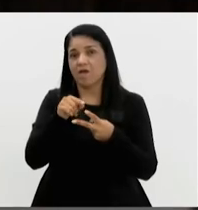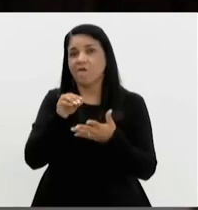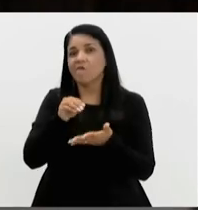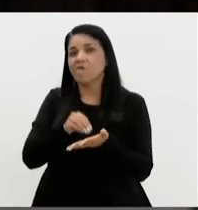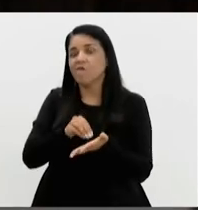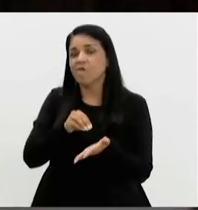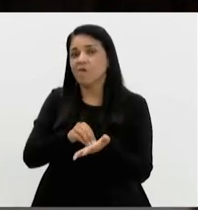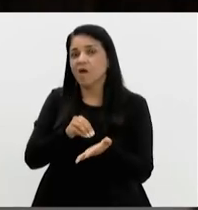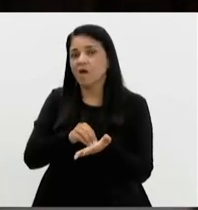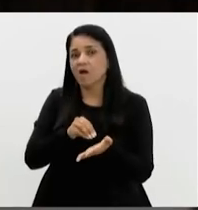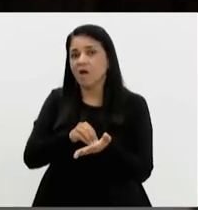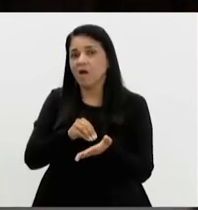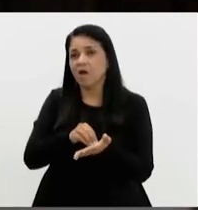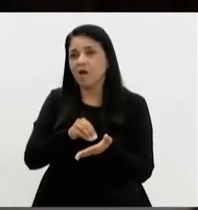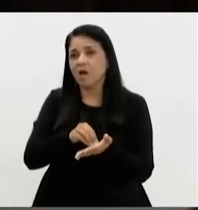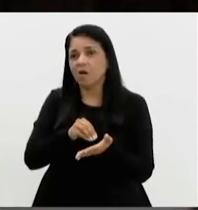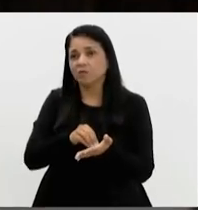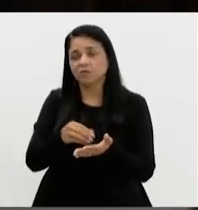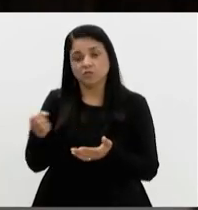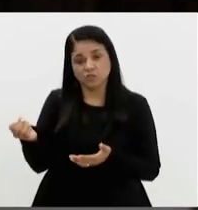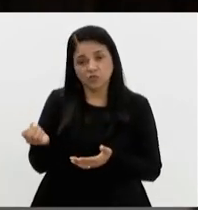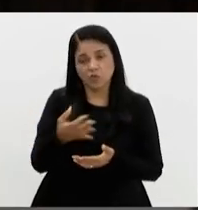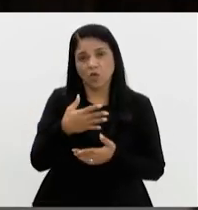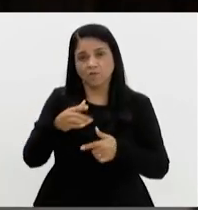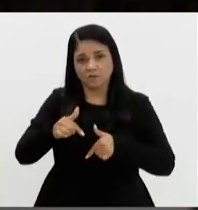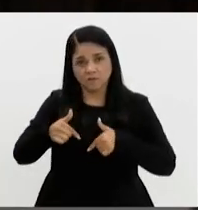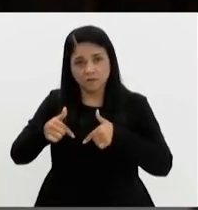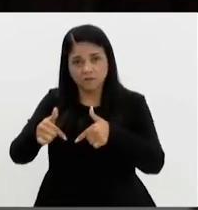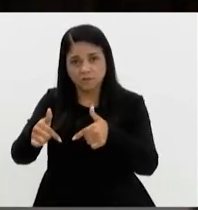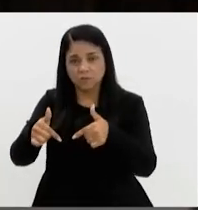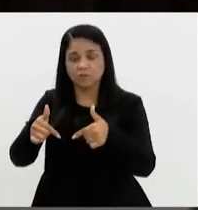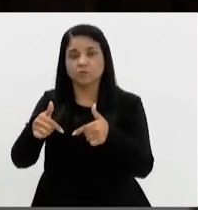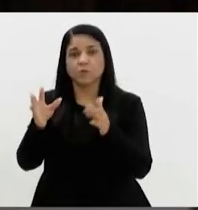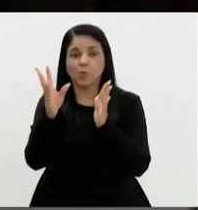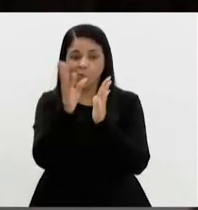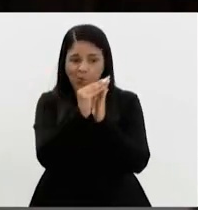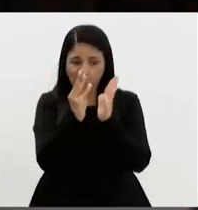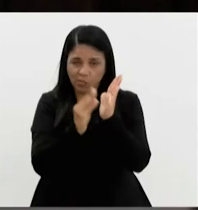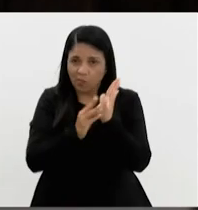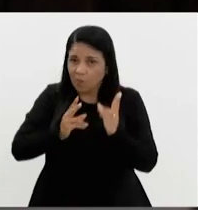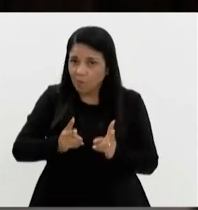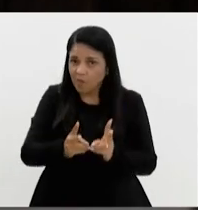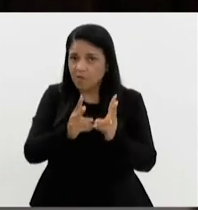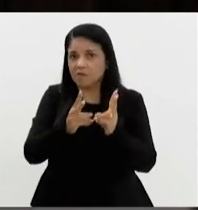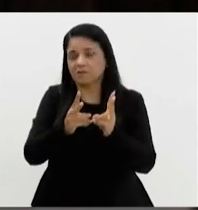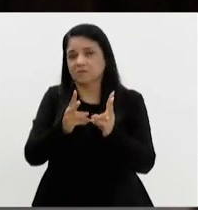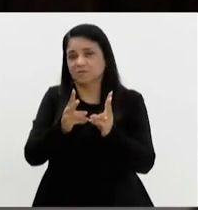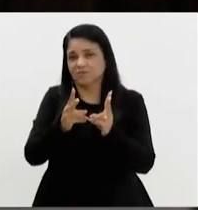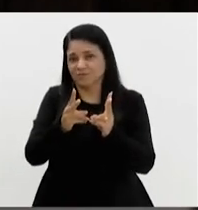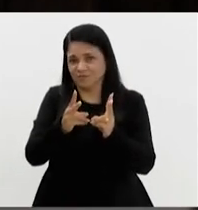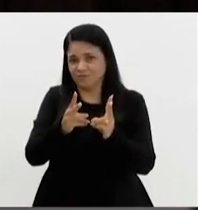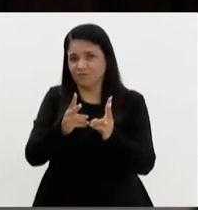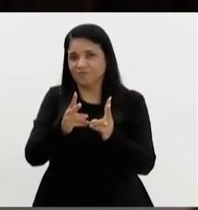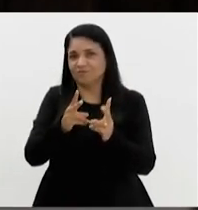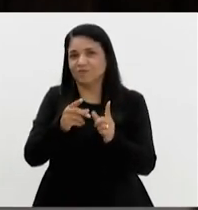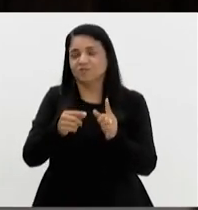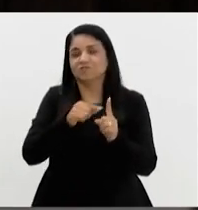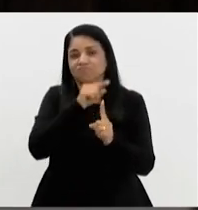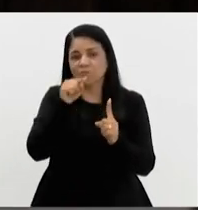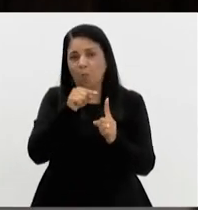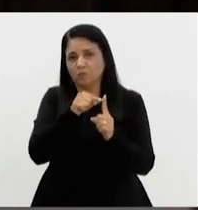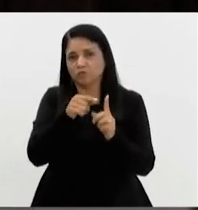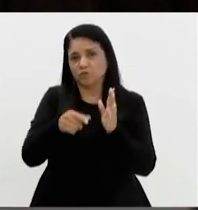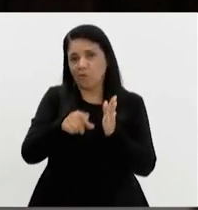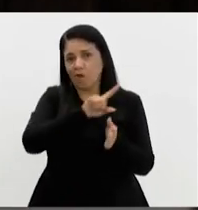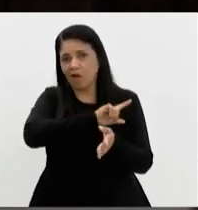necessidade de ajuizamento de novas ações para que o mesmo conteúdo desinforma que já fora alvo de uma decisão